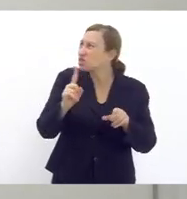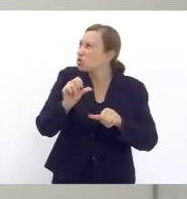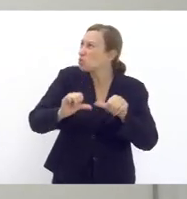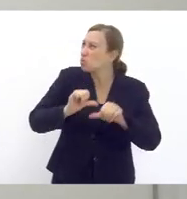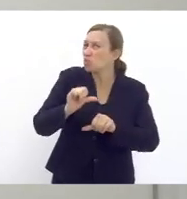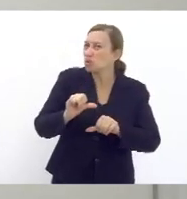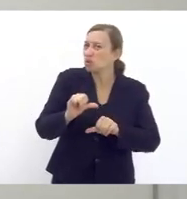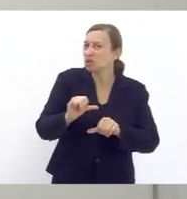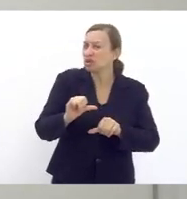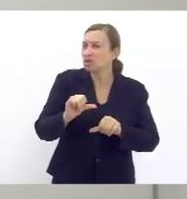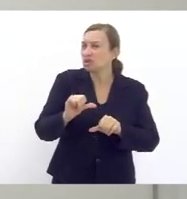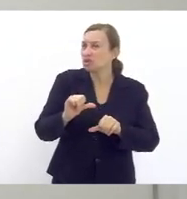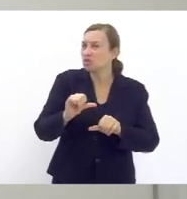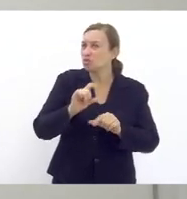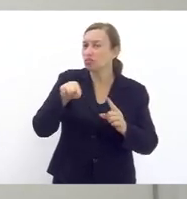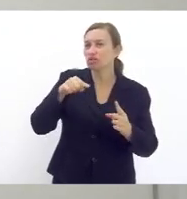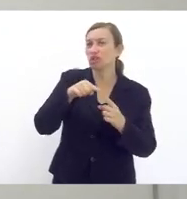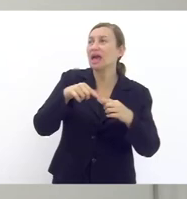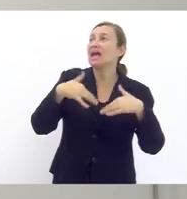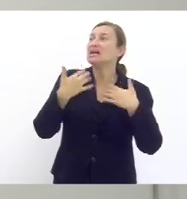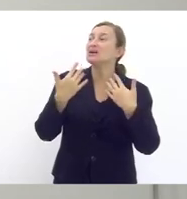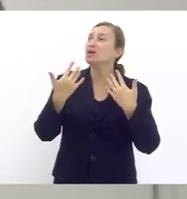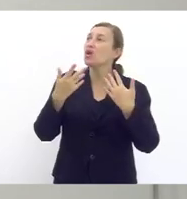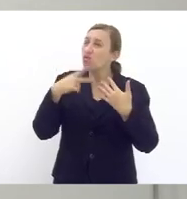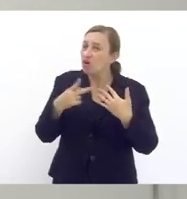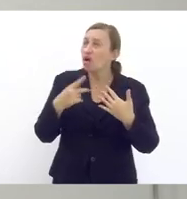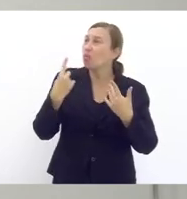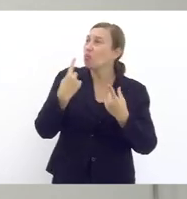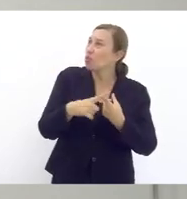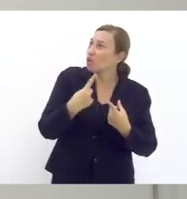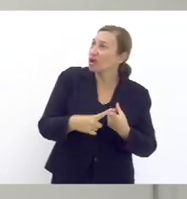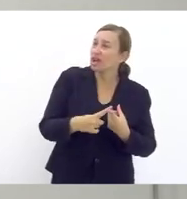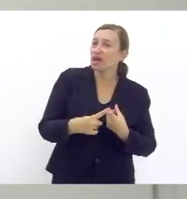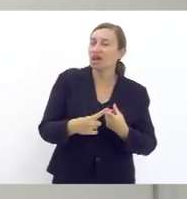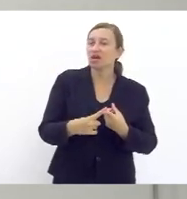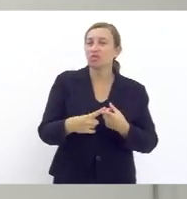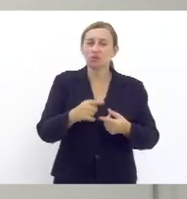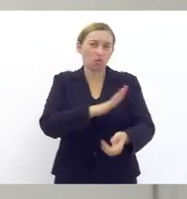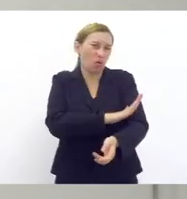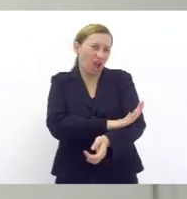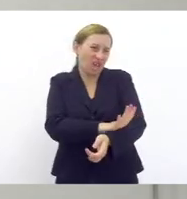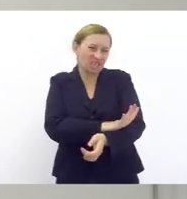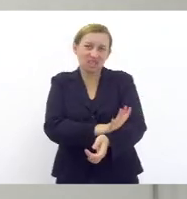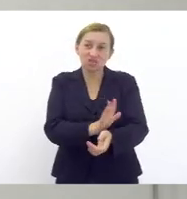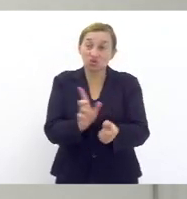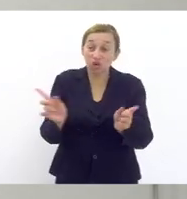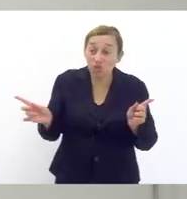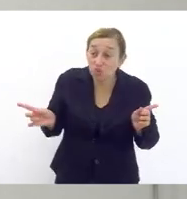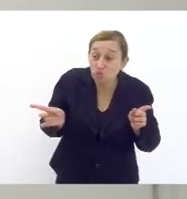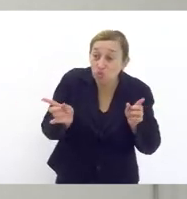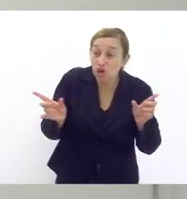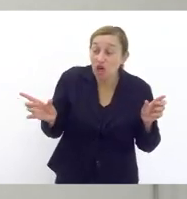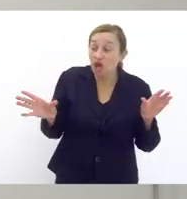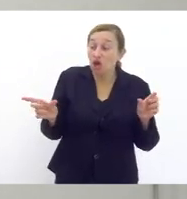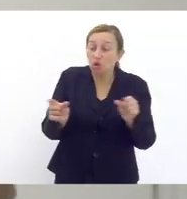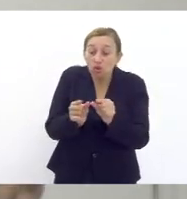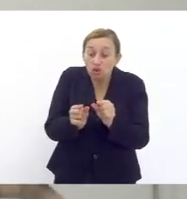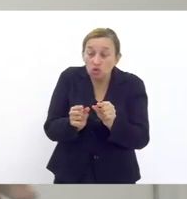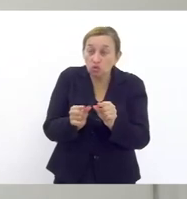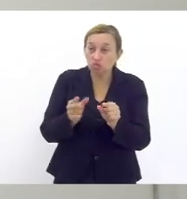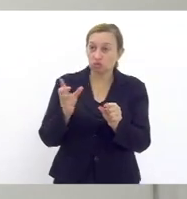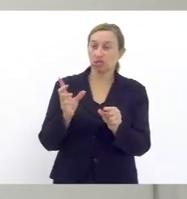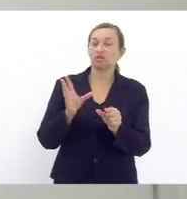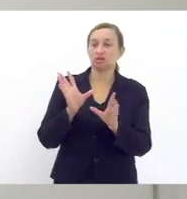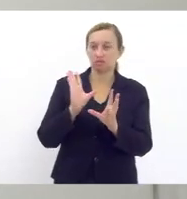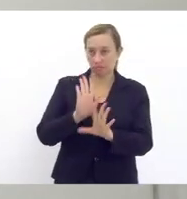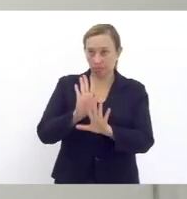a estrutura eu digo isso e põe no caso do racismo vou tentar ser mais rápido possível eu tive